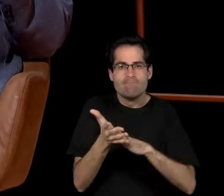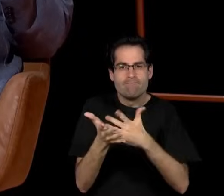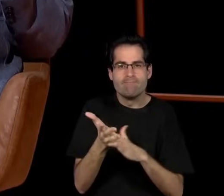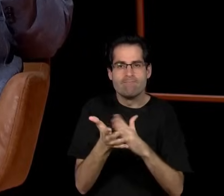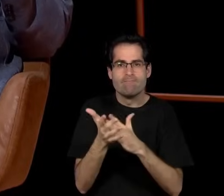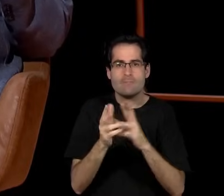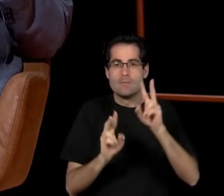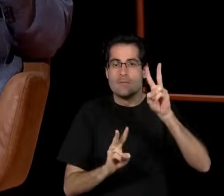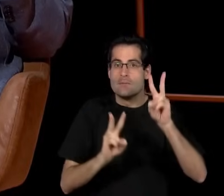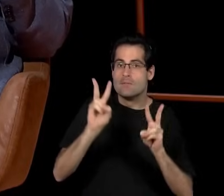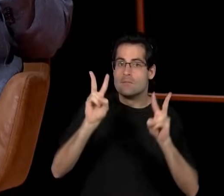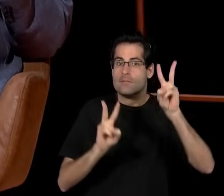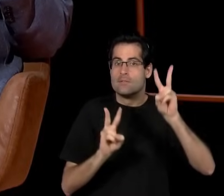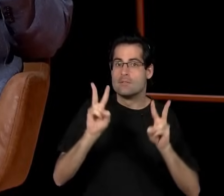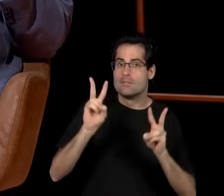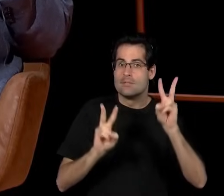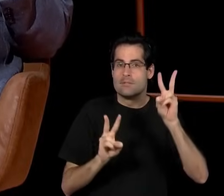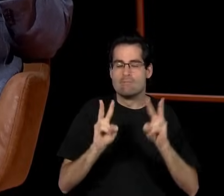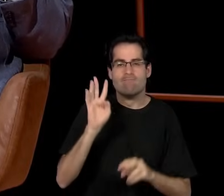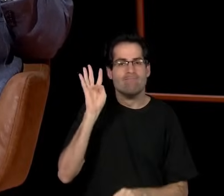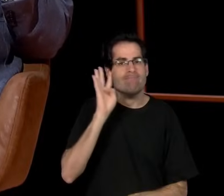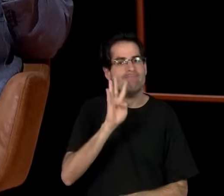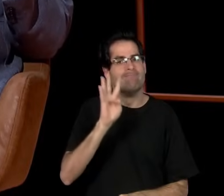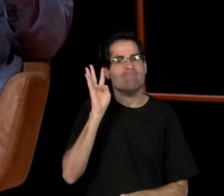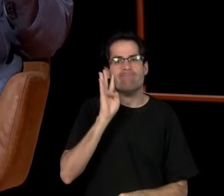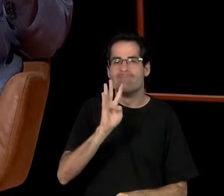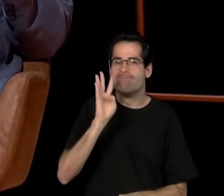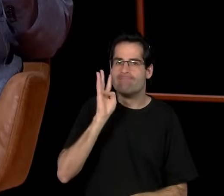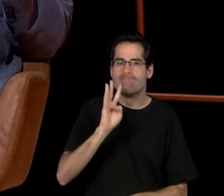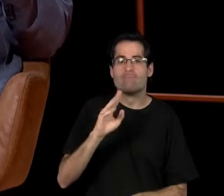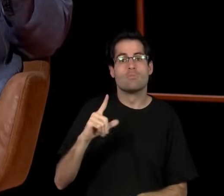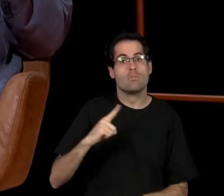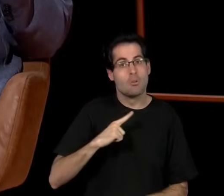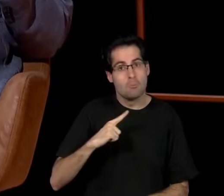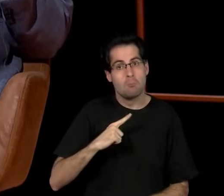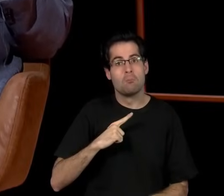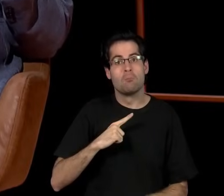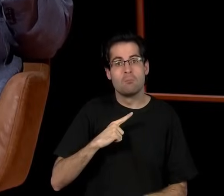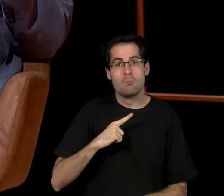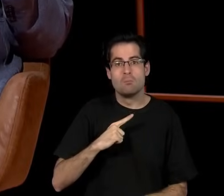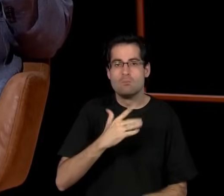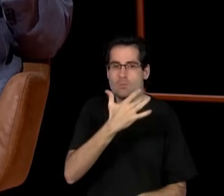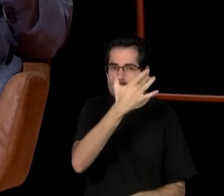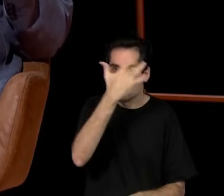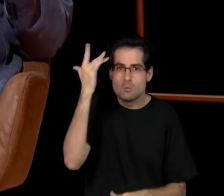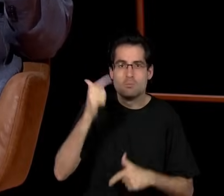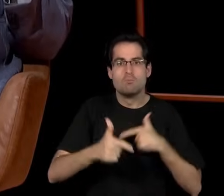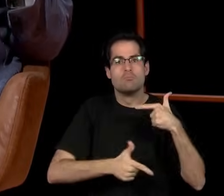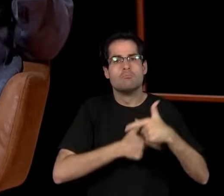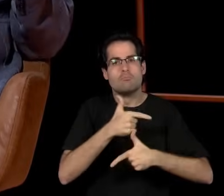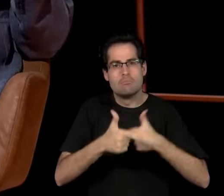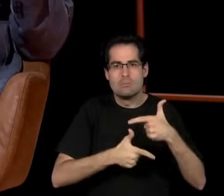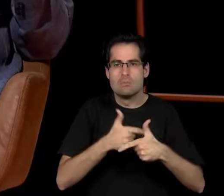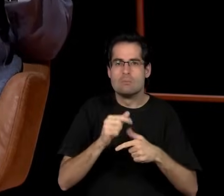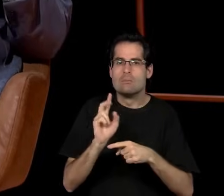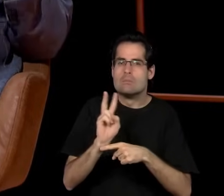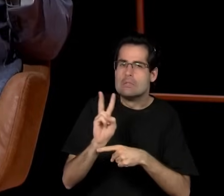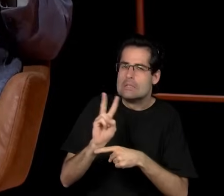De funcionários, 1.000 funcionários. Entre segurança e funcionários. E mais a segurança